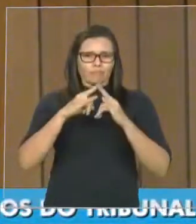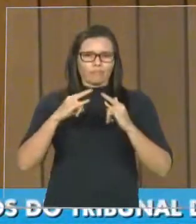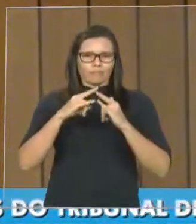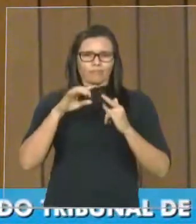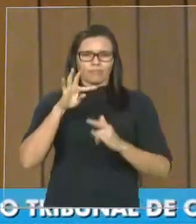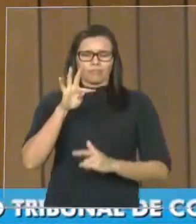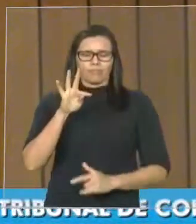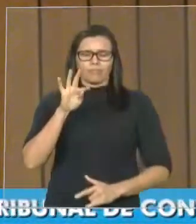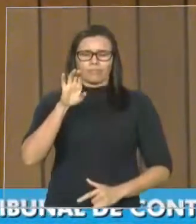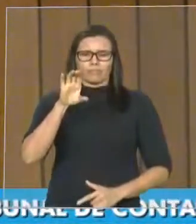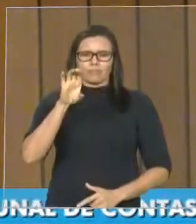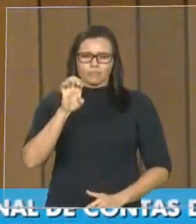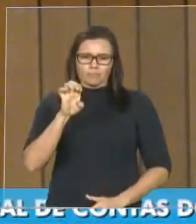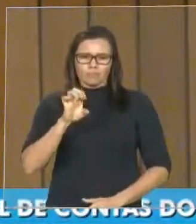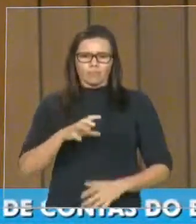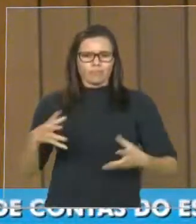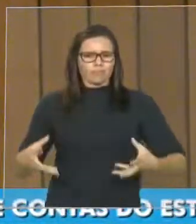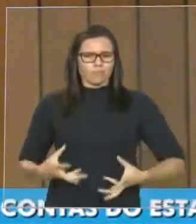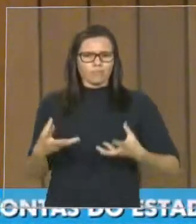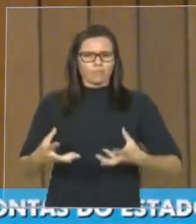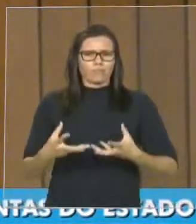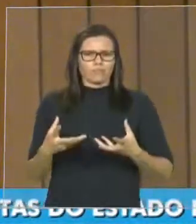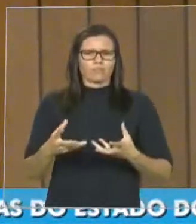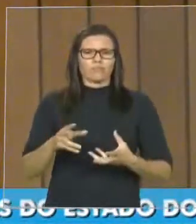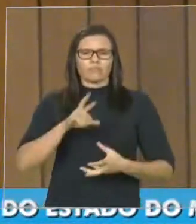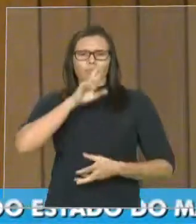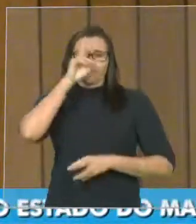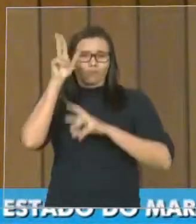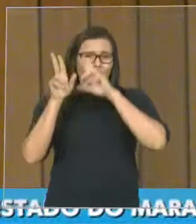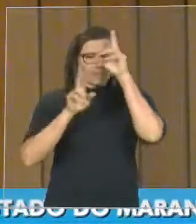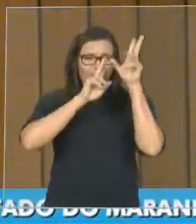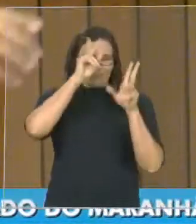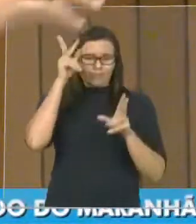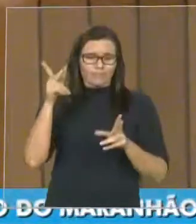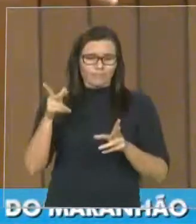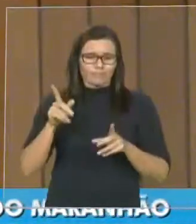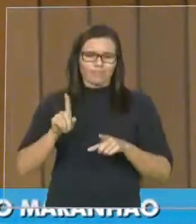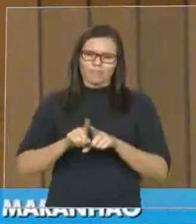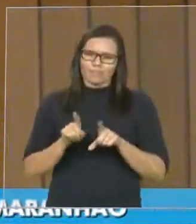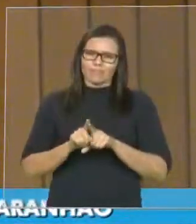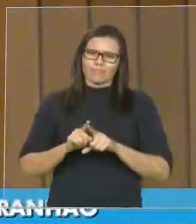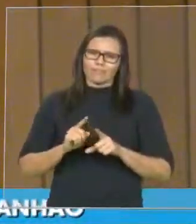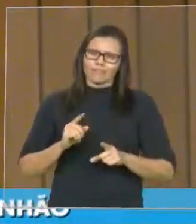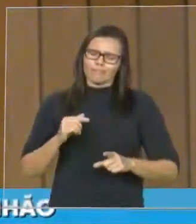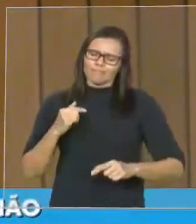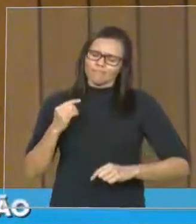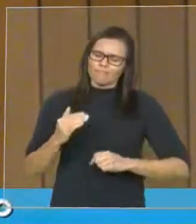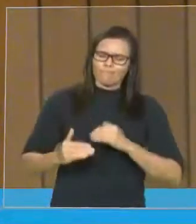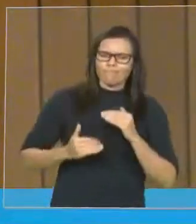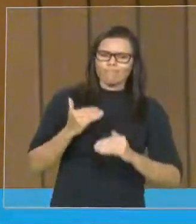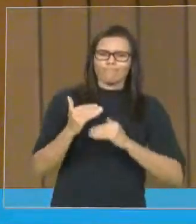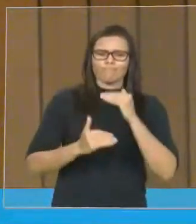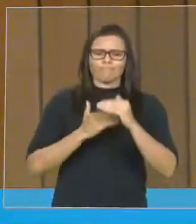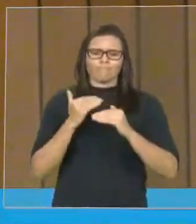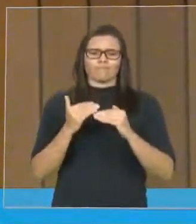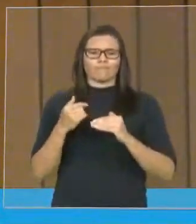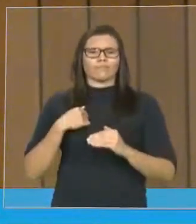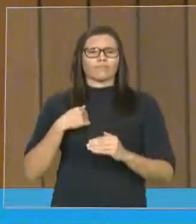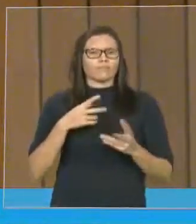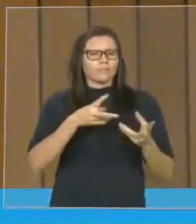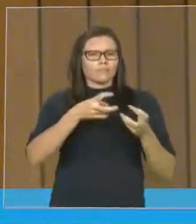estimula ideias e projetos do corpo funcional, avança, e eu estou vendo aqui vários líderes de